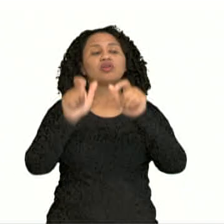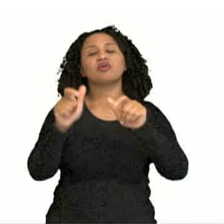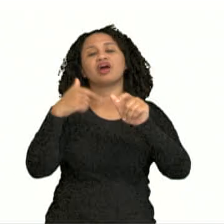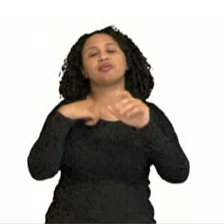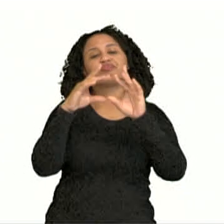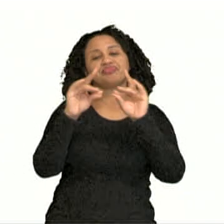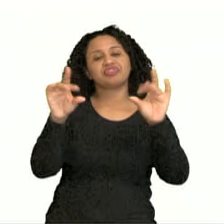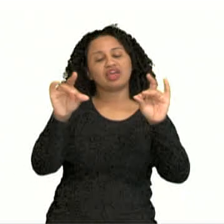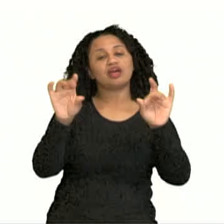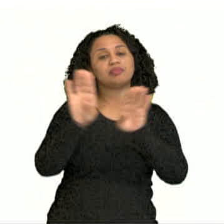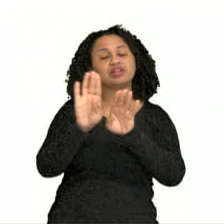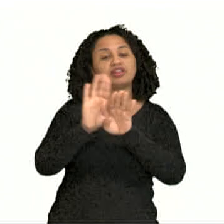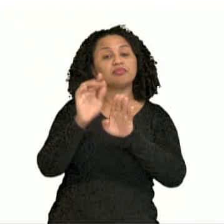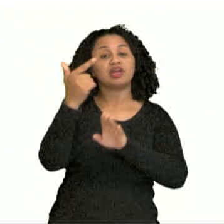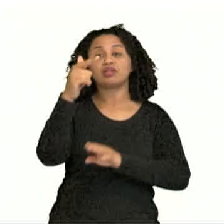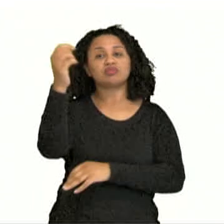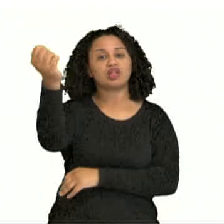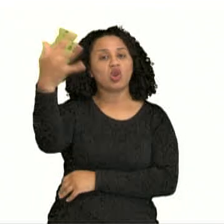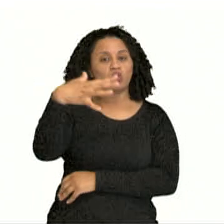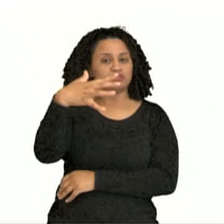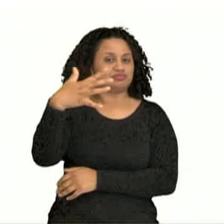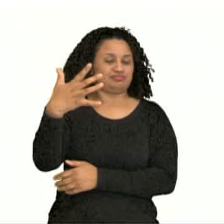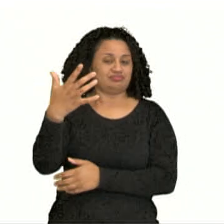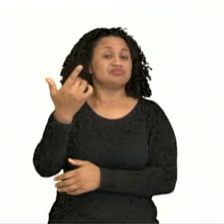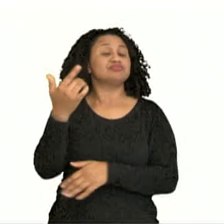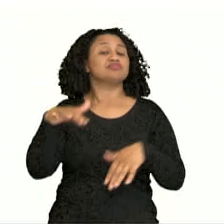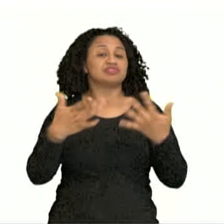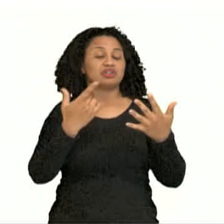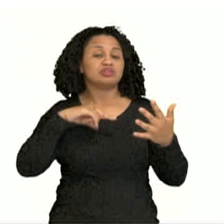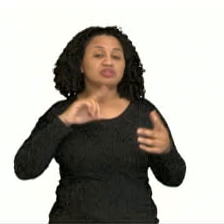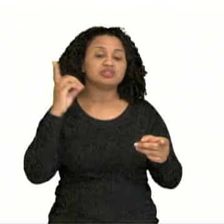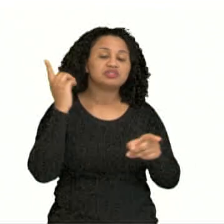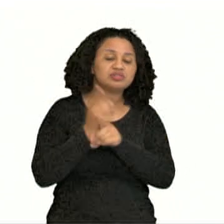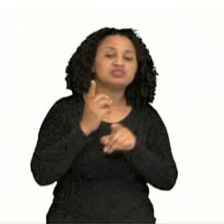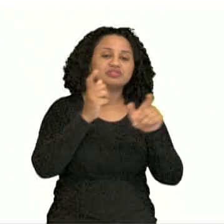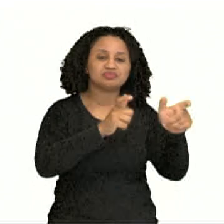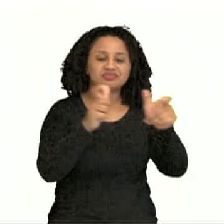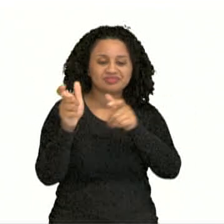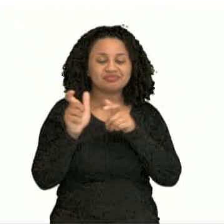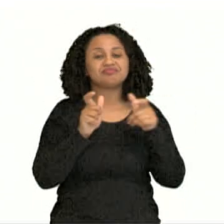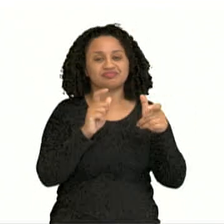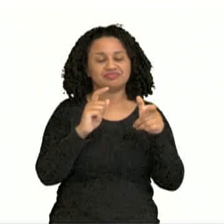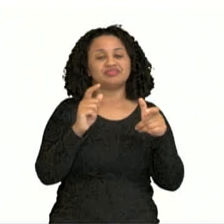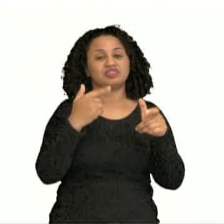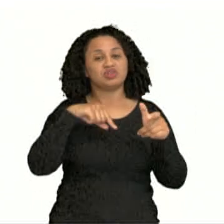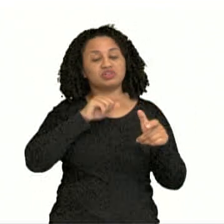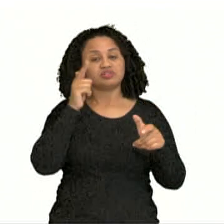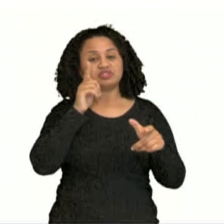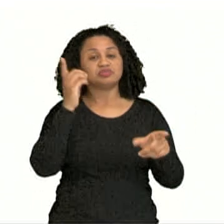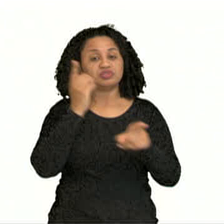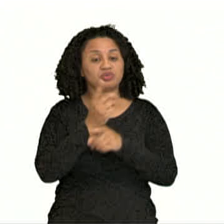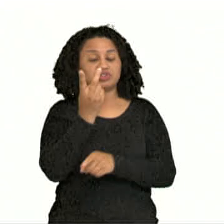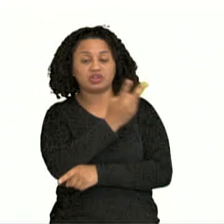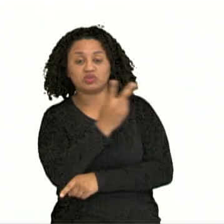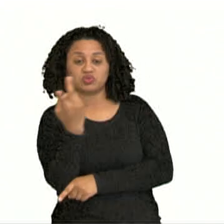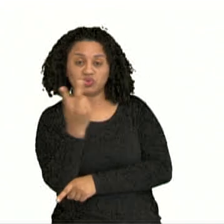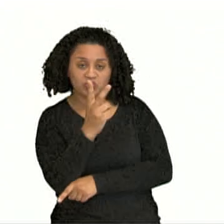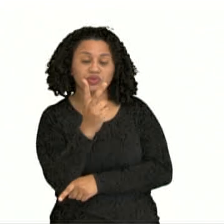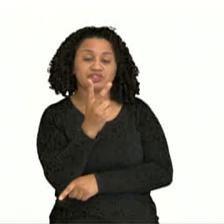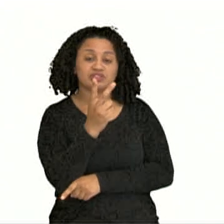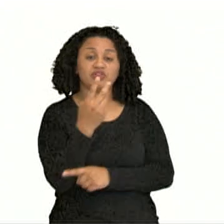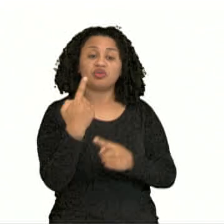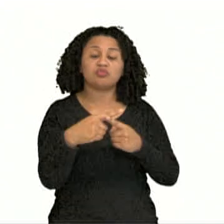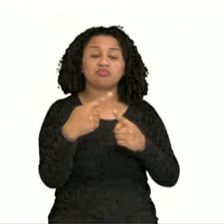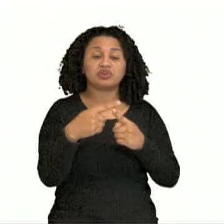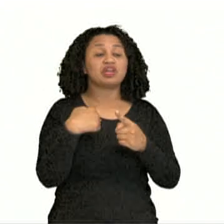ambiente úmido e sombreado. Então, nós podemos encontrar no mesmo espaço, no mesmo local, briófitas e pteridófitas, porque